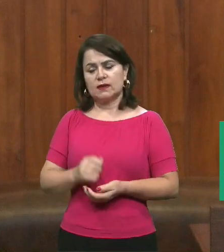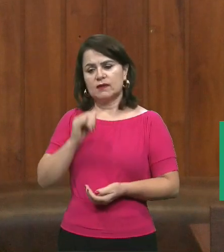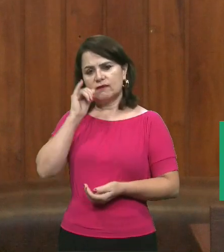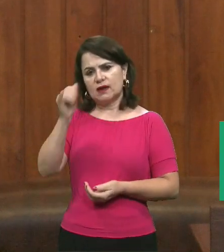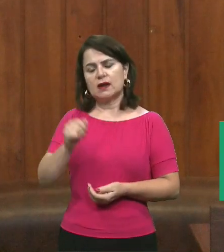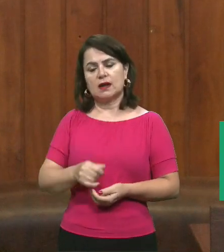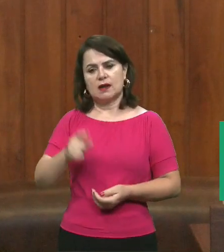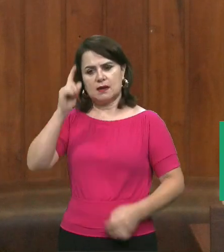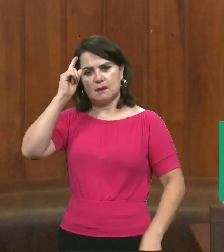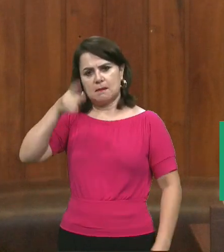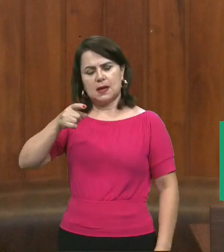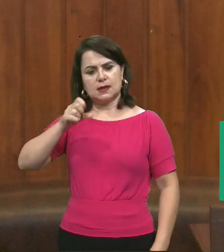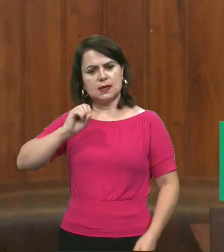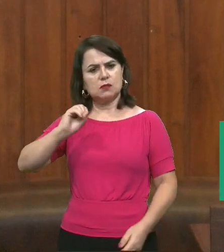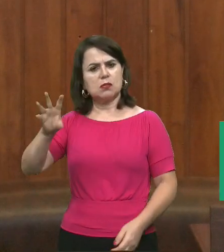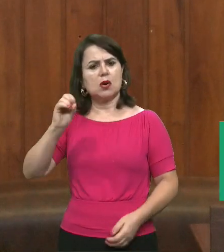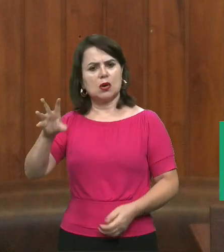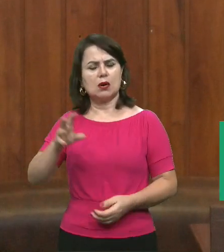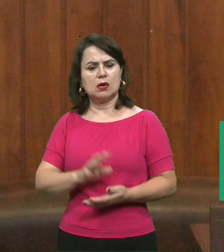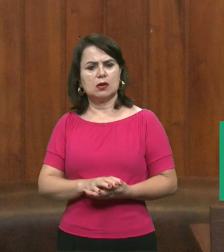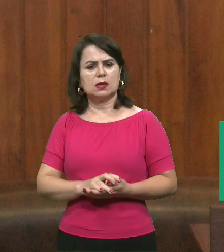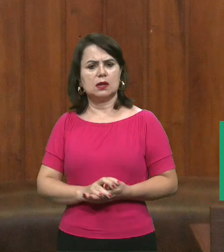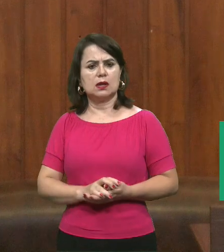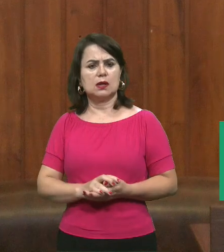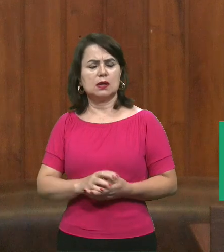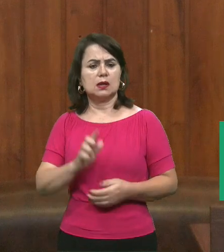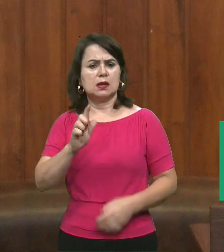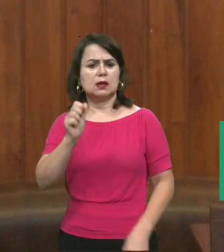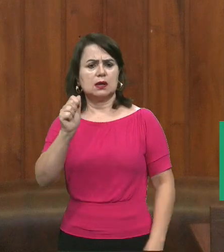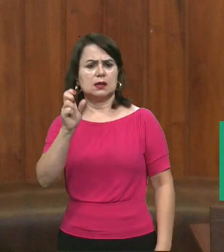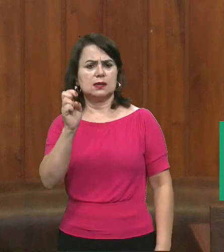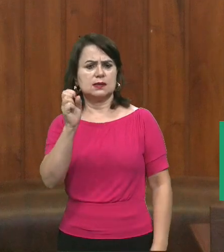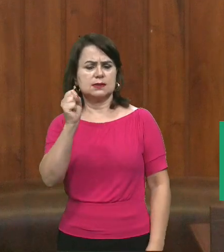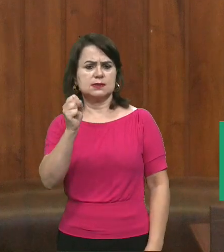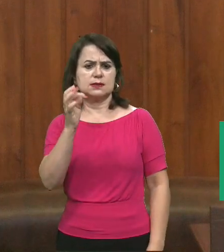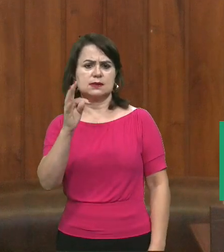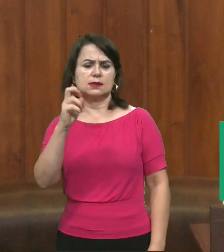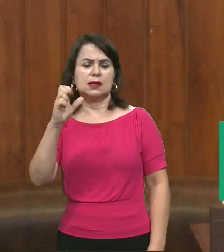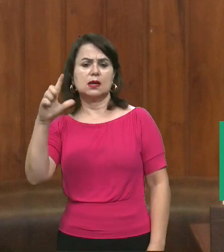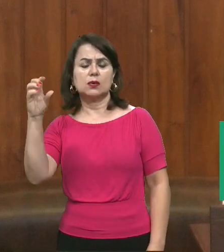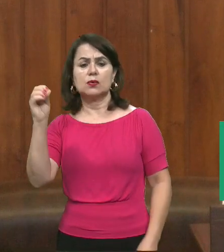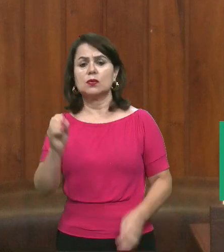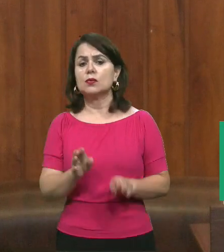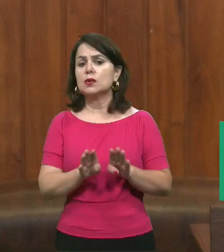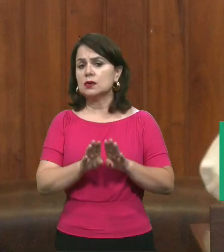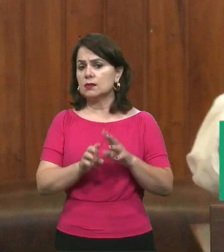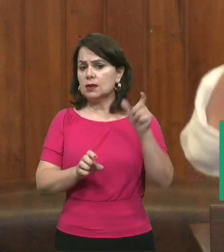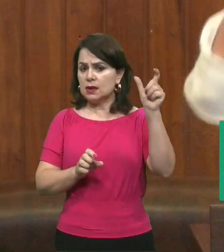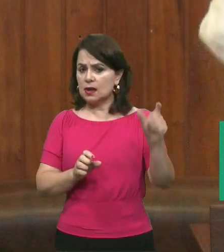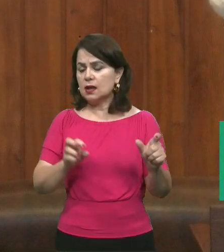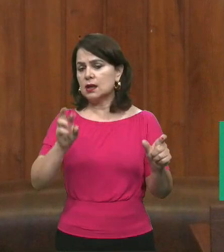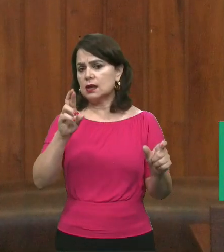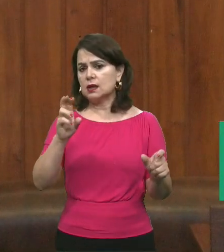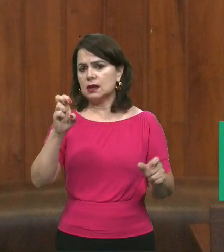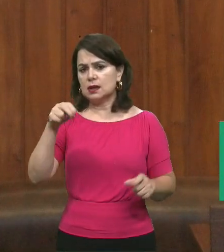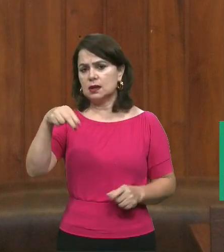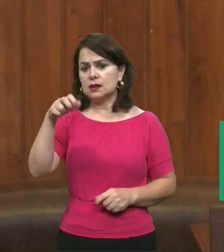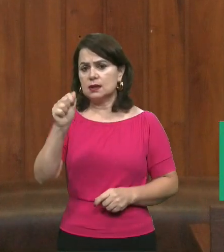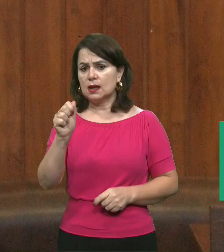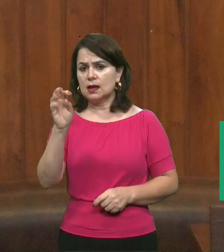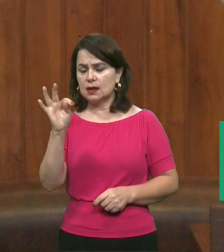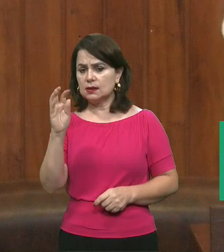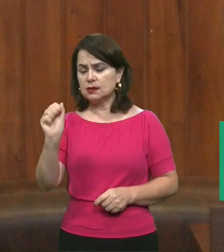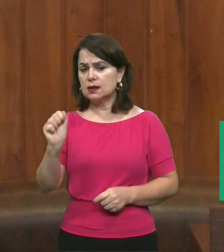Gastão, manda embora a professora Renata lá da educação. Eles não conseguem. Eu acho que algum problema